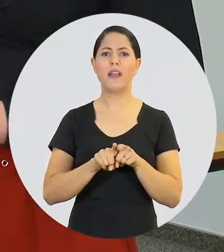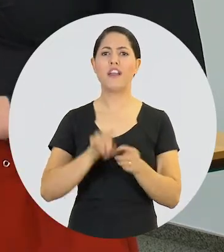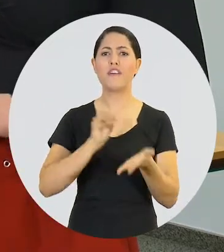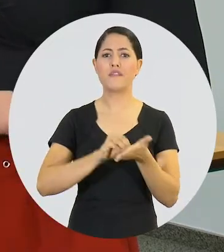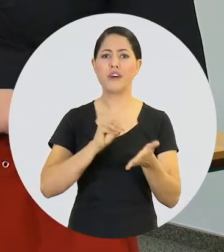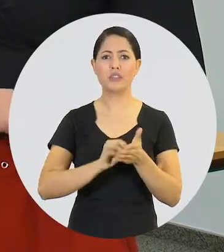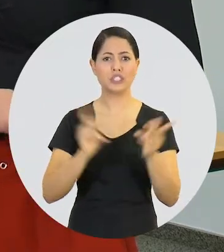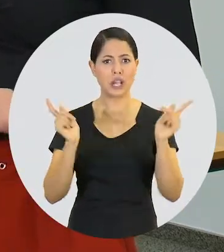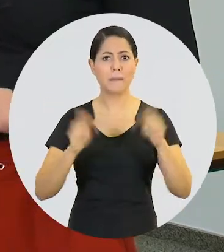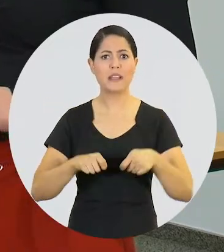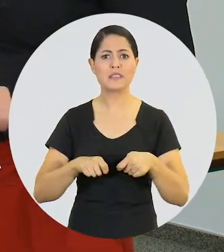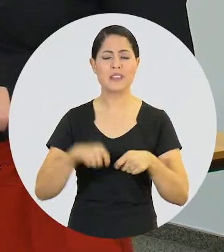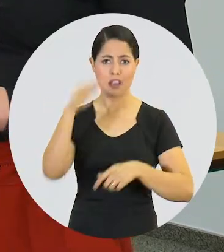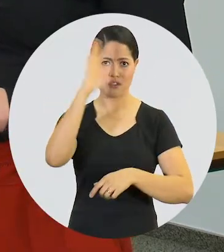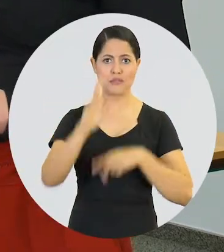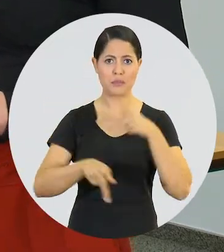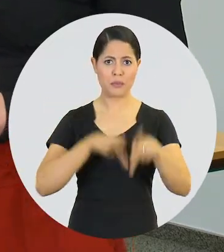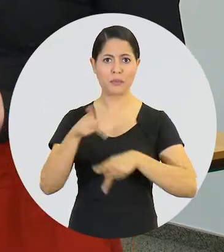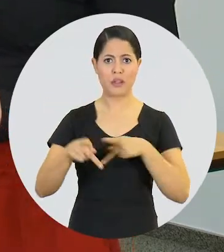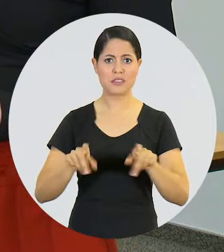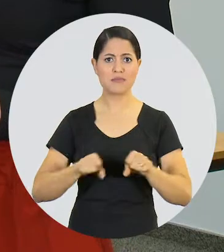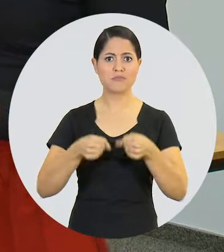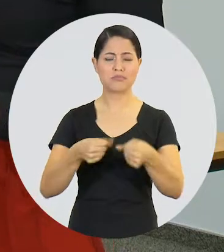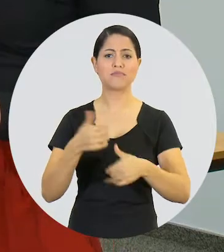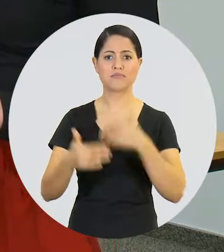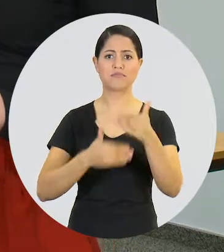instituições. O Brasil tem um histórico de